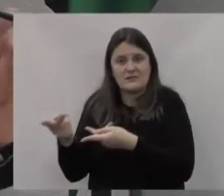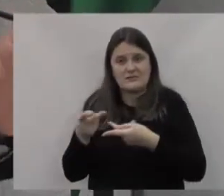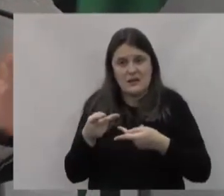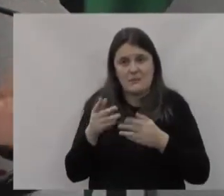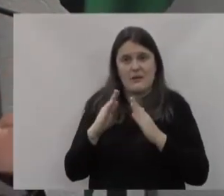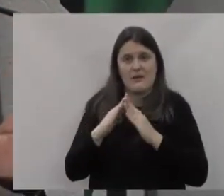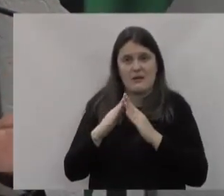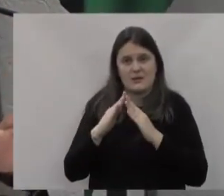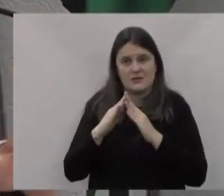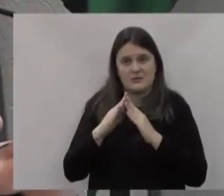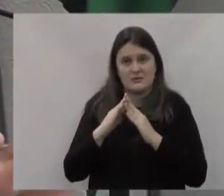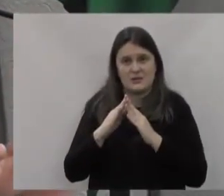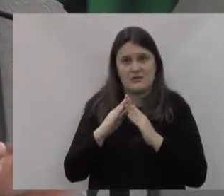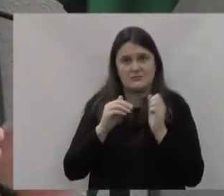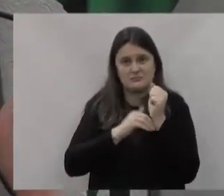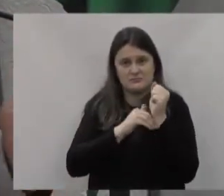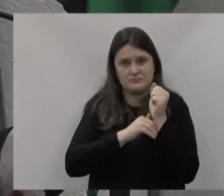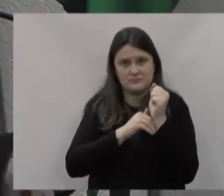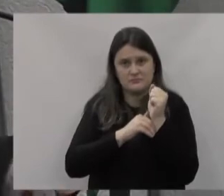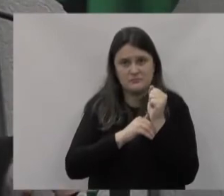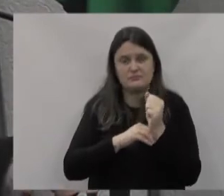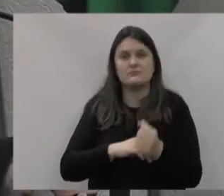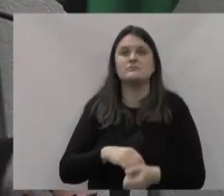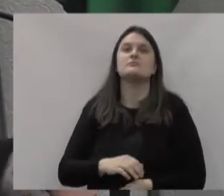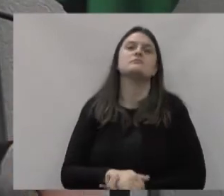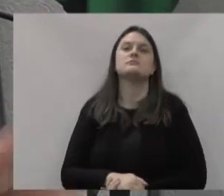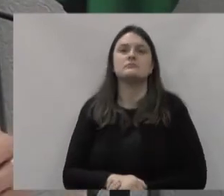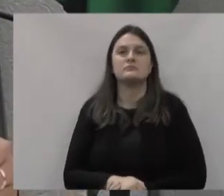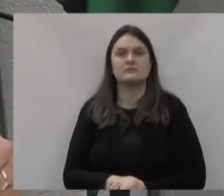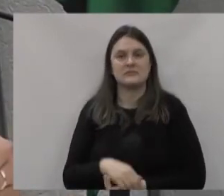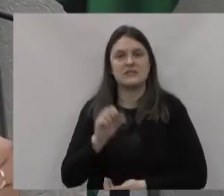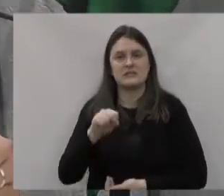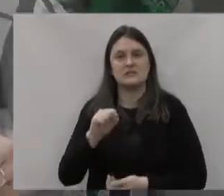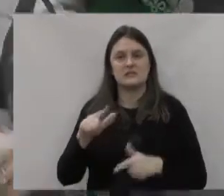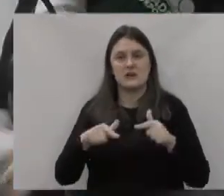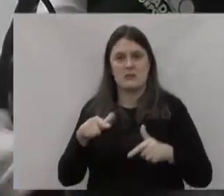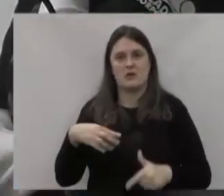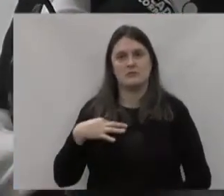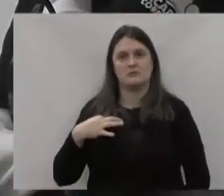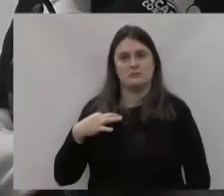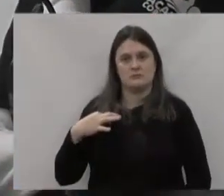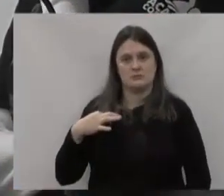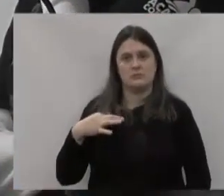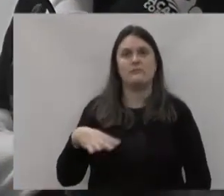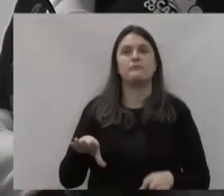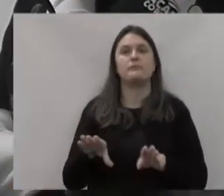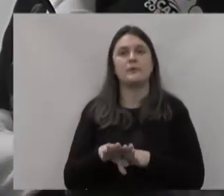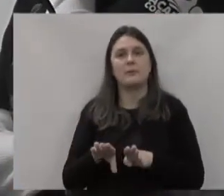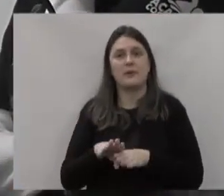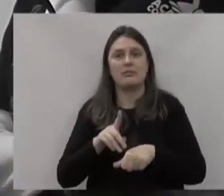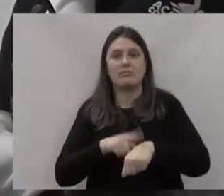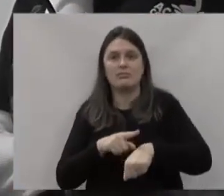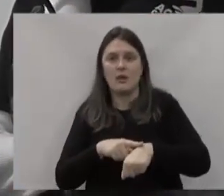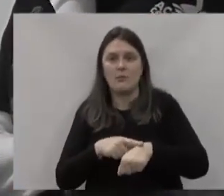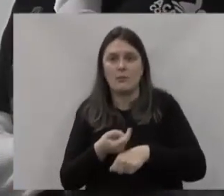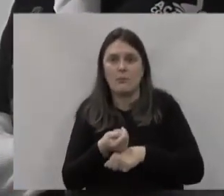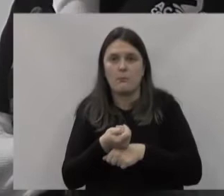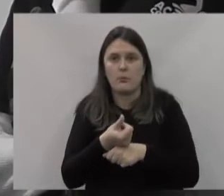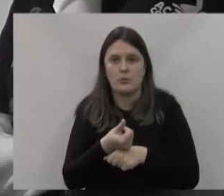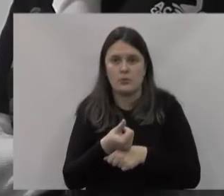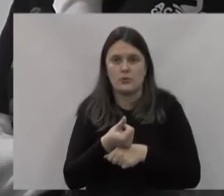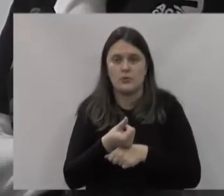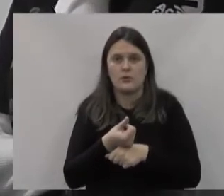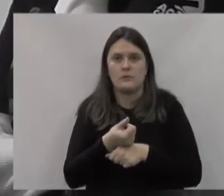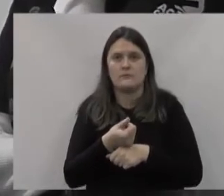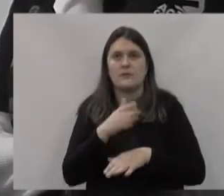suas casas de maneira sigilosa? Sim, isso? De forma voluntária, né? Entendi. Então, e também provisória, não é ficar muito